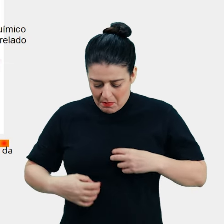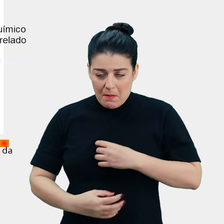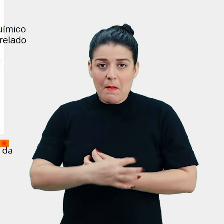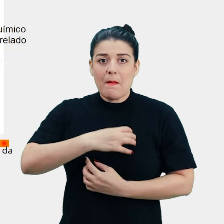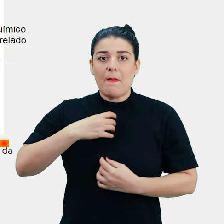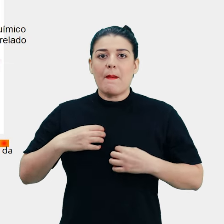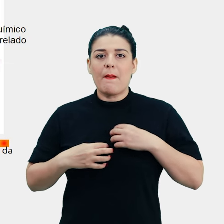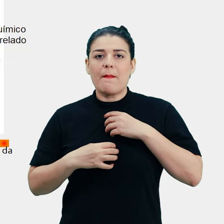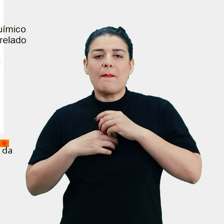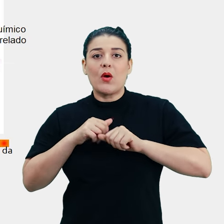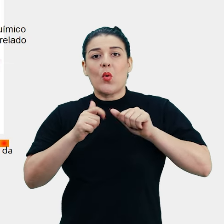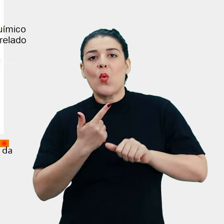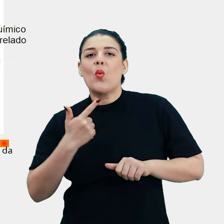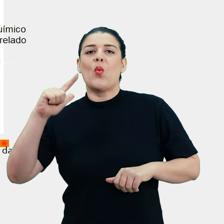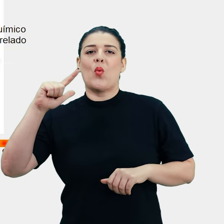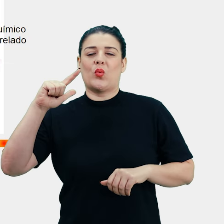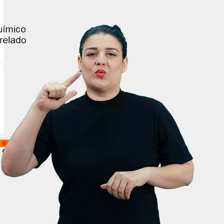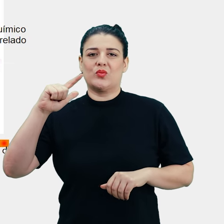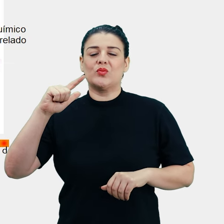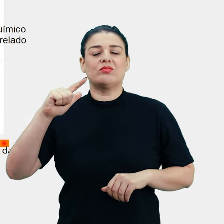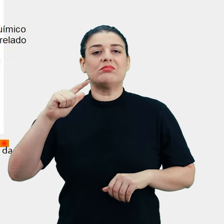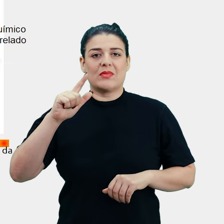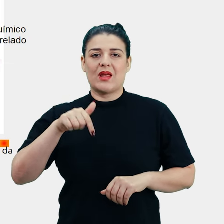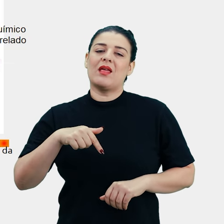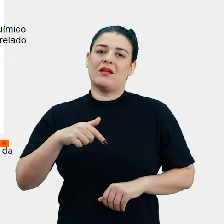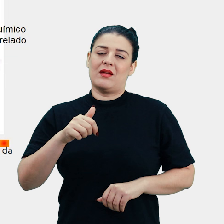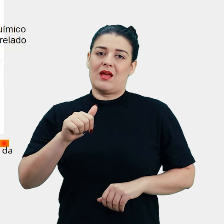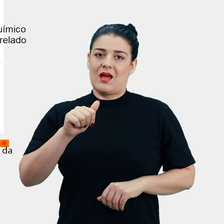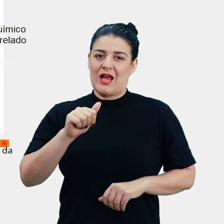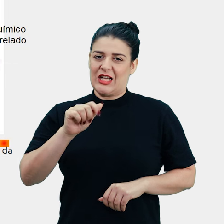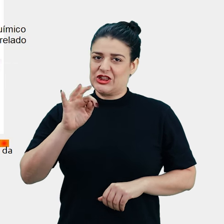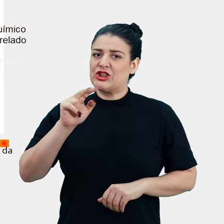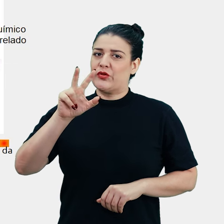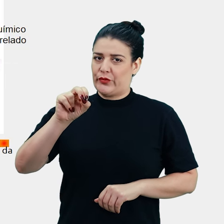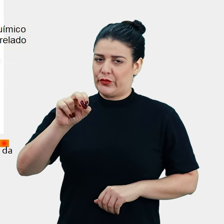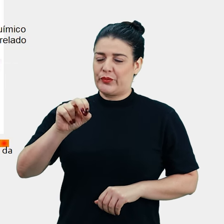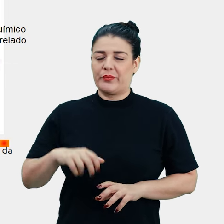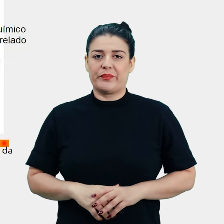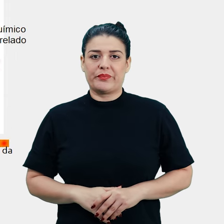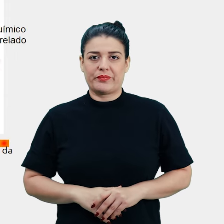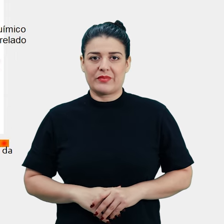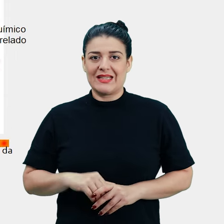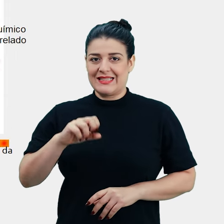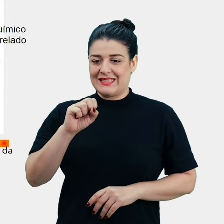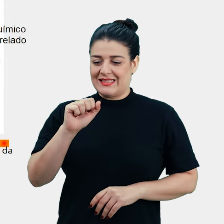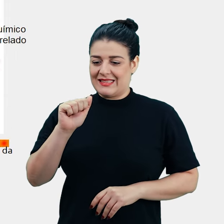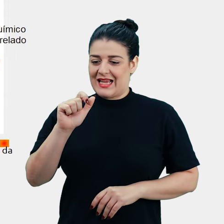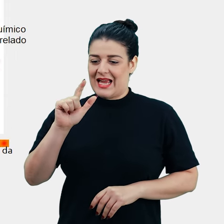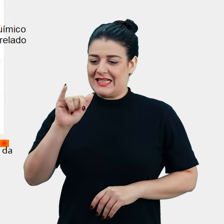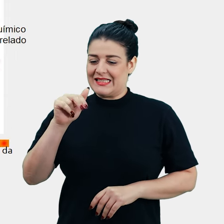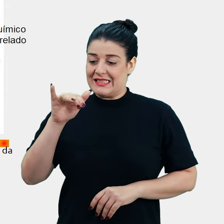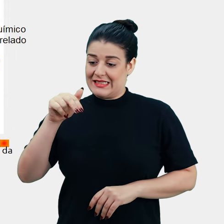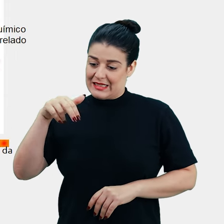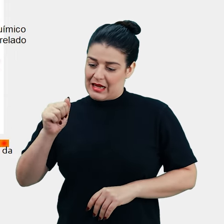ingerida, é convertida em uma outra substância, que é a substância ativa. Então, a salicilina é o profármaco, a